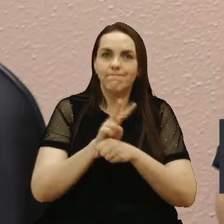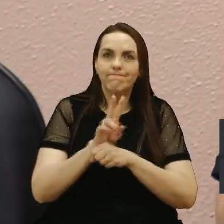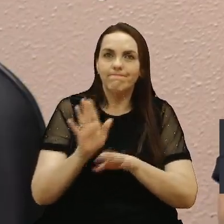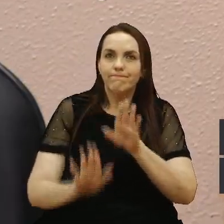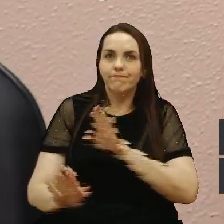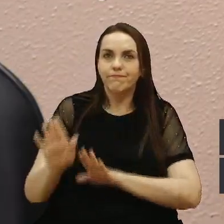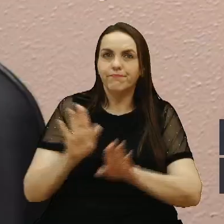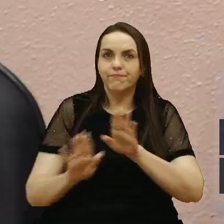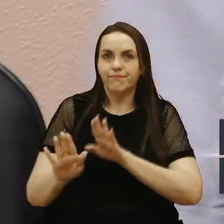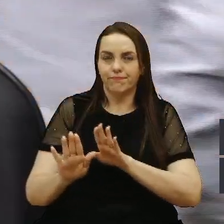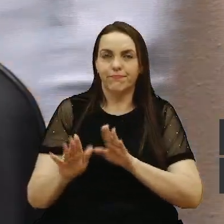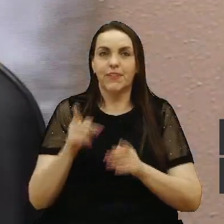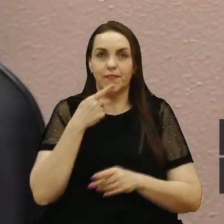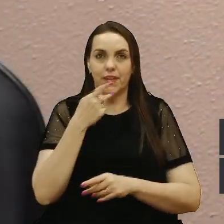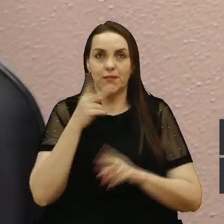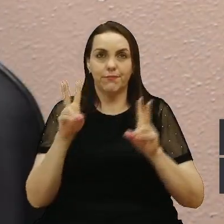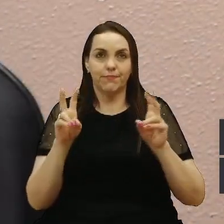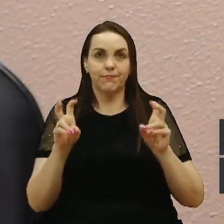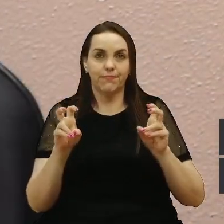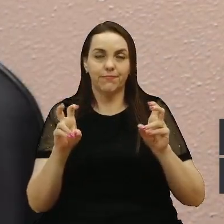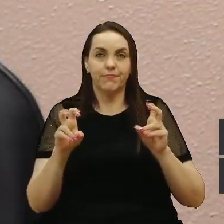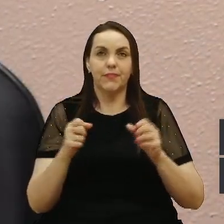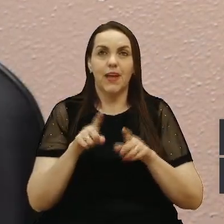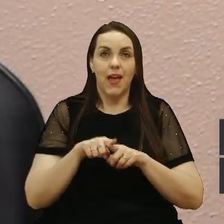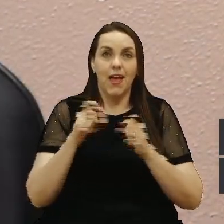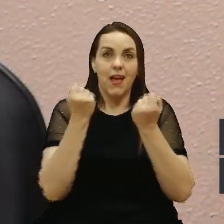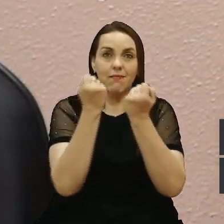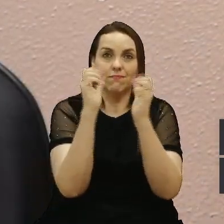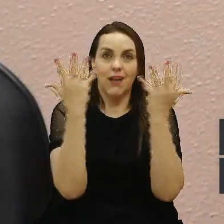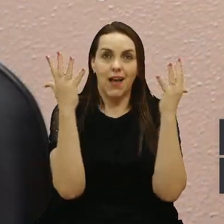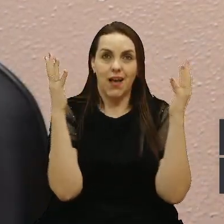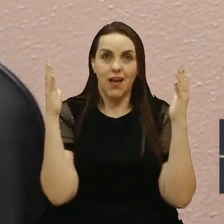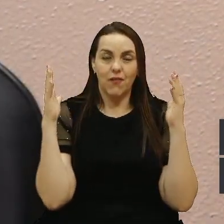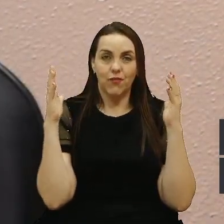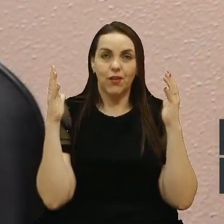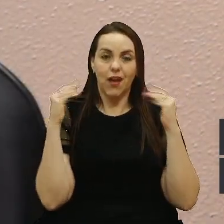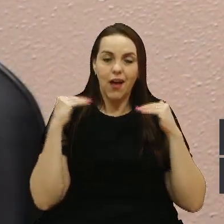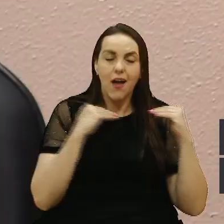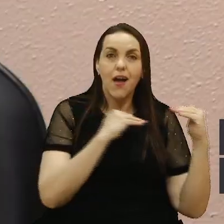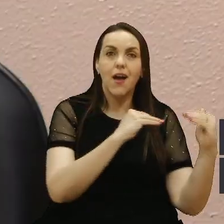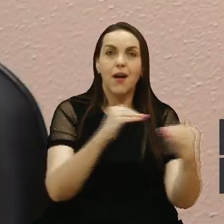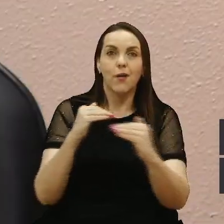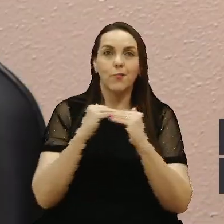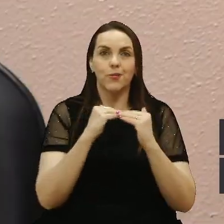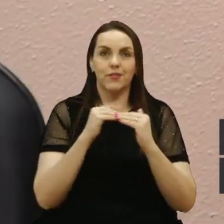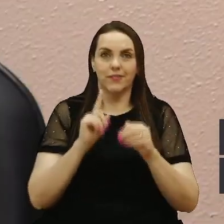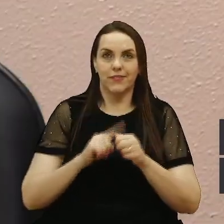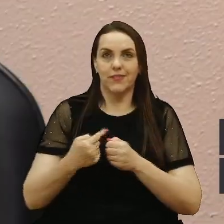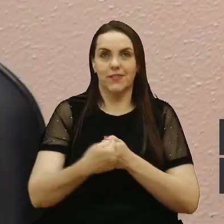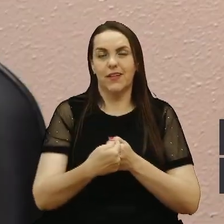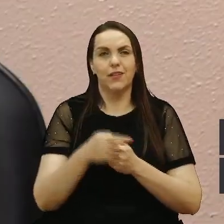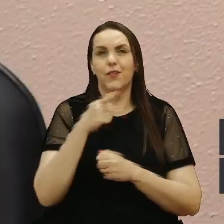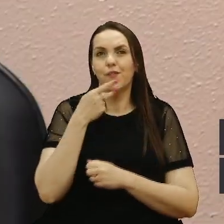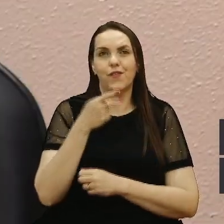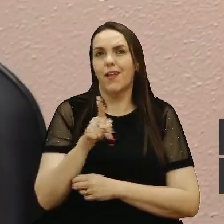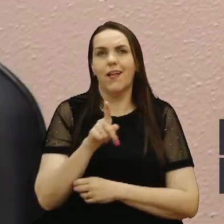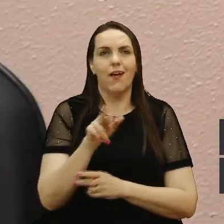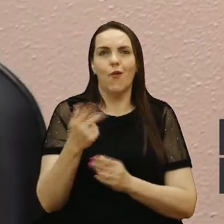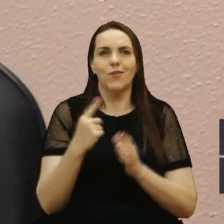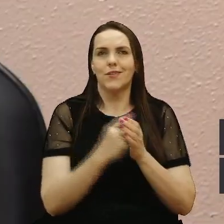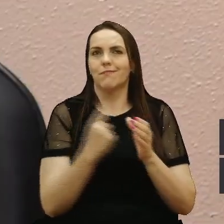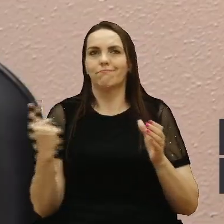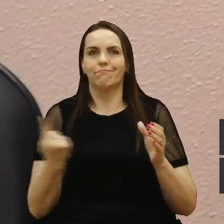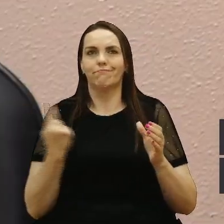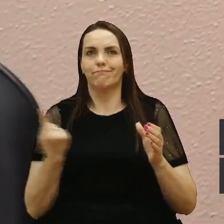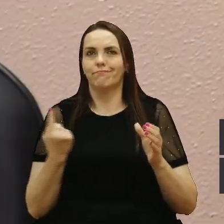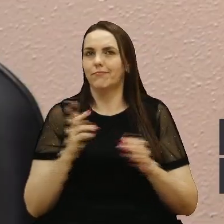gente está falando sobre a questão da urbanização, a gente está falando sobre a harmonia da nossa cidade. Né? Nós não estamos falando de algo isolado, é